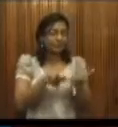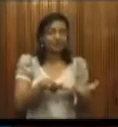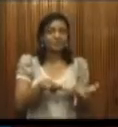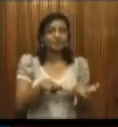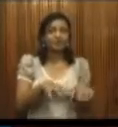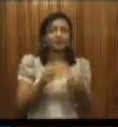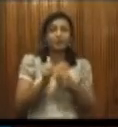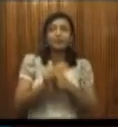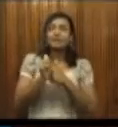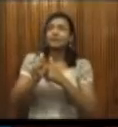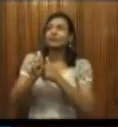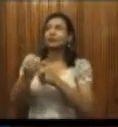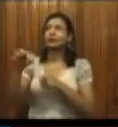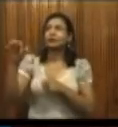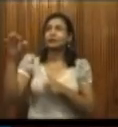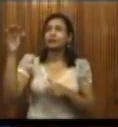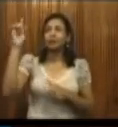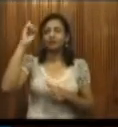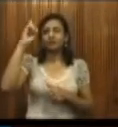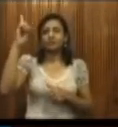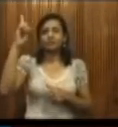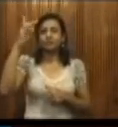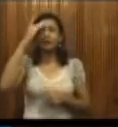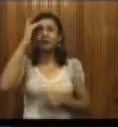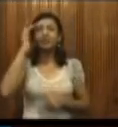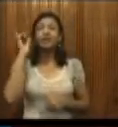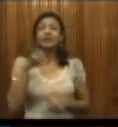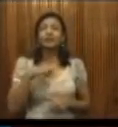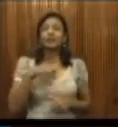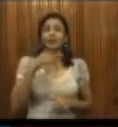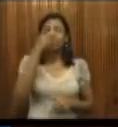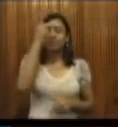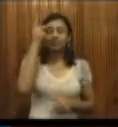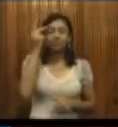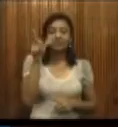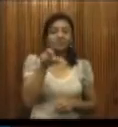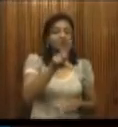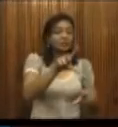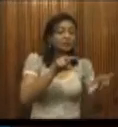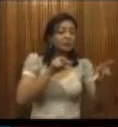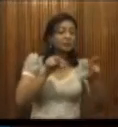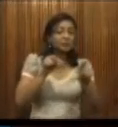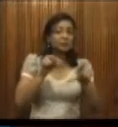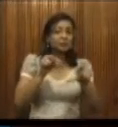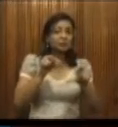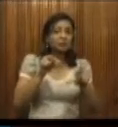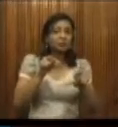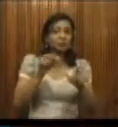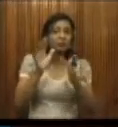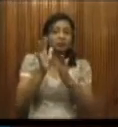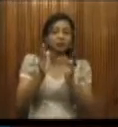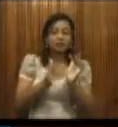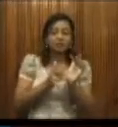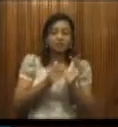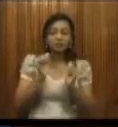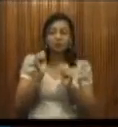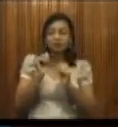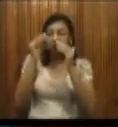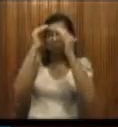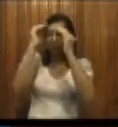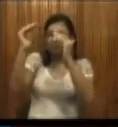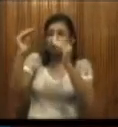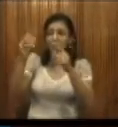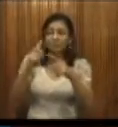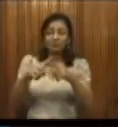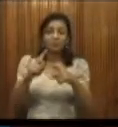Tem gente que não escolhe, não decide-se pela vida eterna, pelo Senhor, porque é apegada ao vício. Então ela pensa o seguinte: entre o